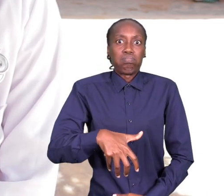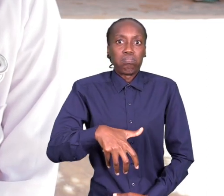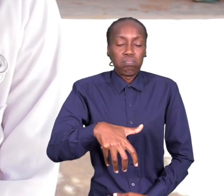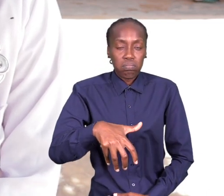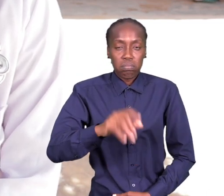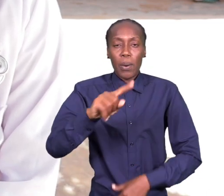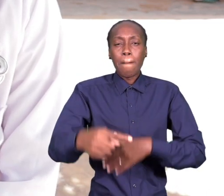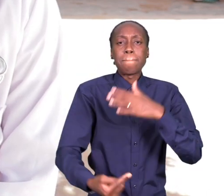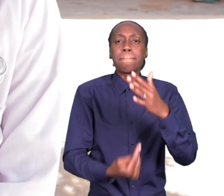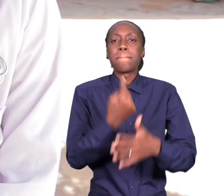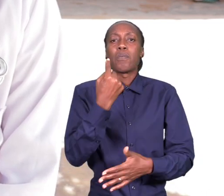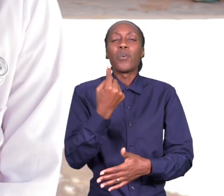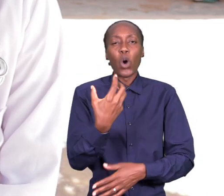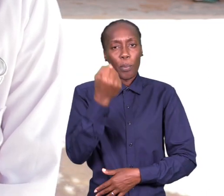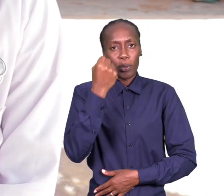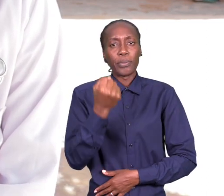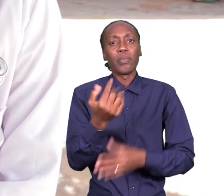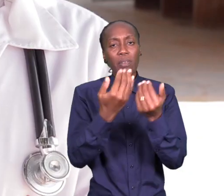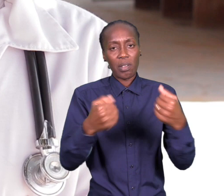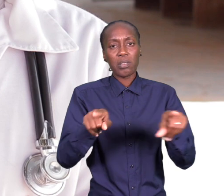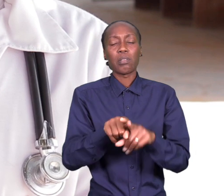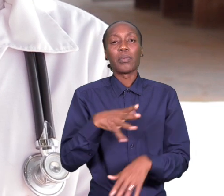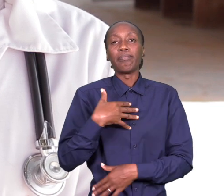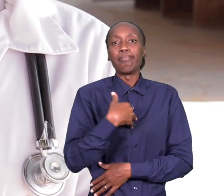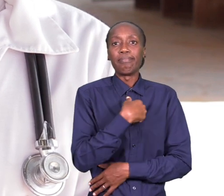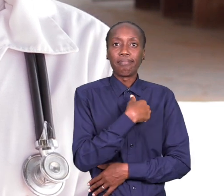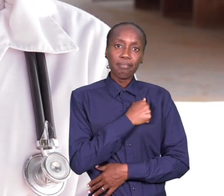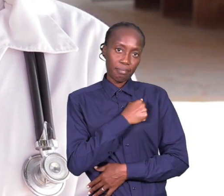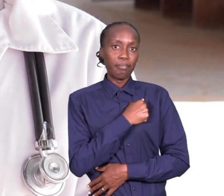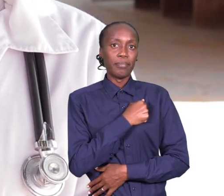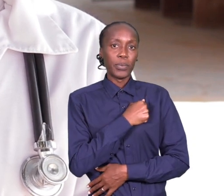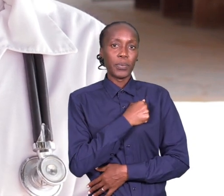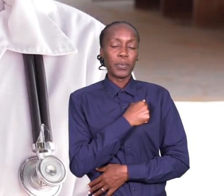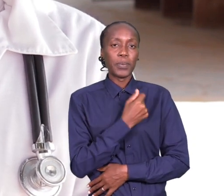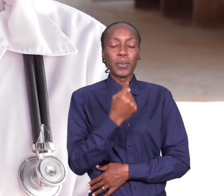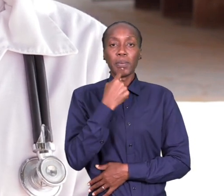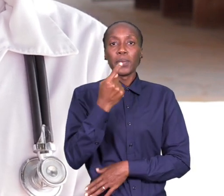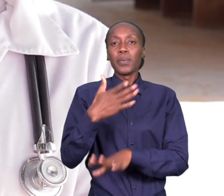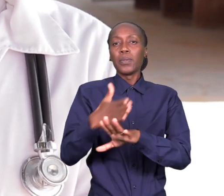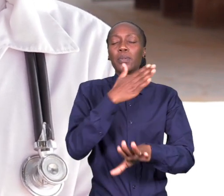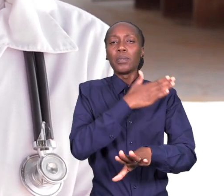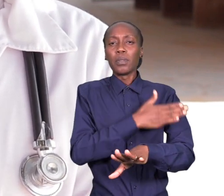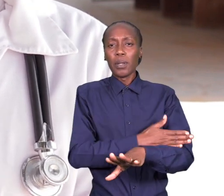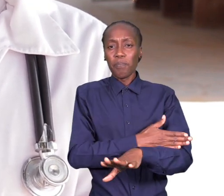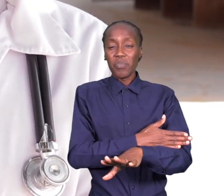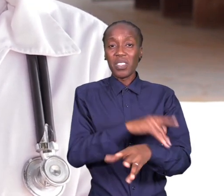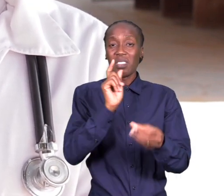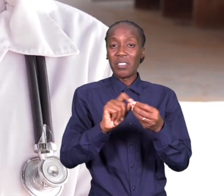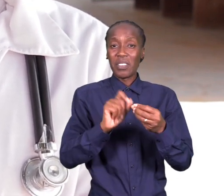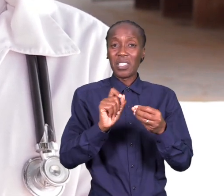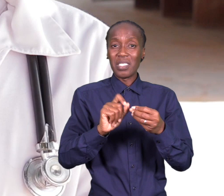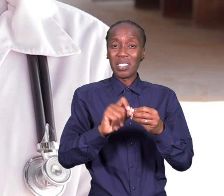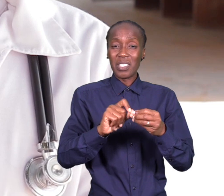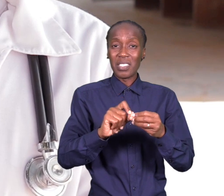dos casos, pode levar mesmo ao óbito. Antes mesmo da desparasitação, é